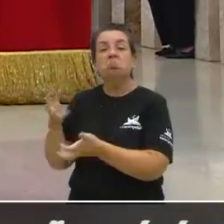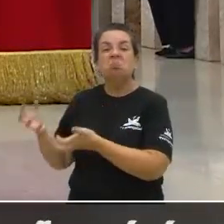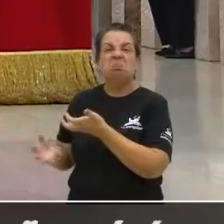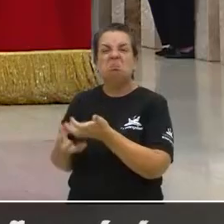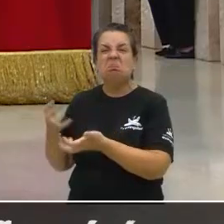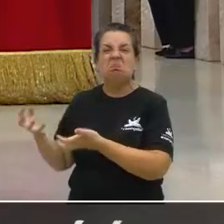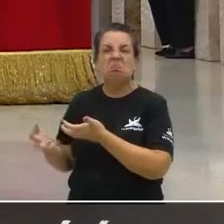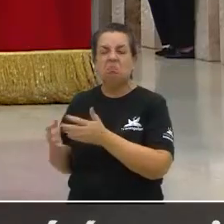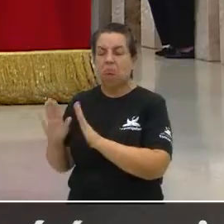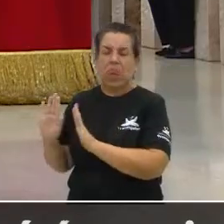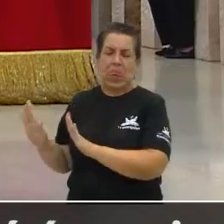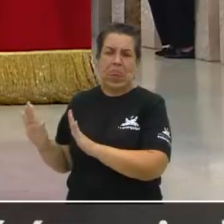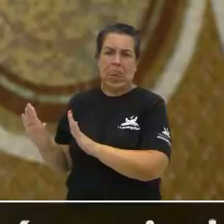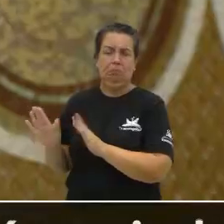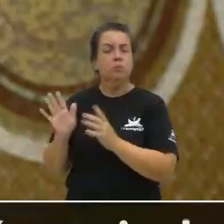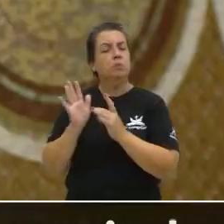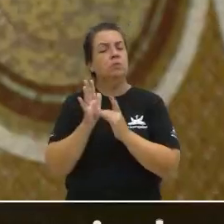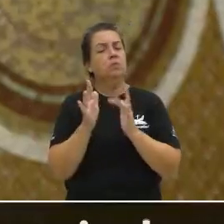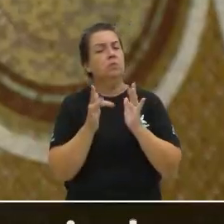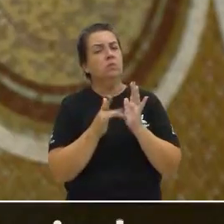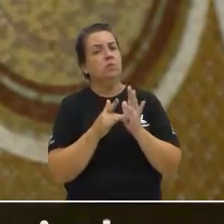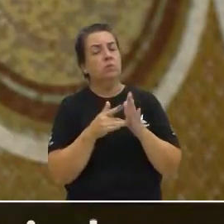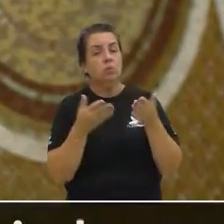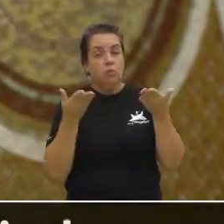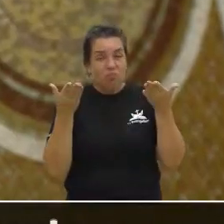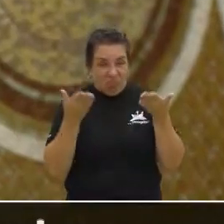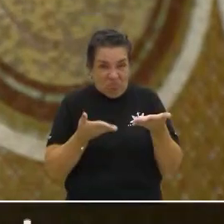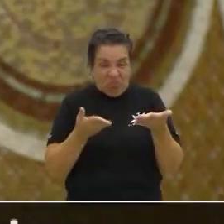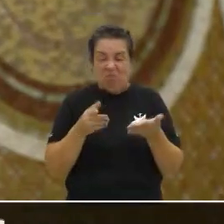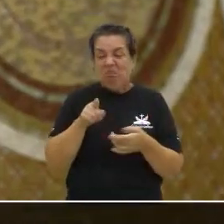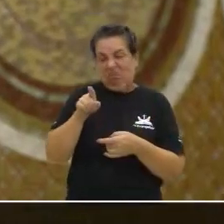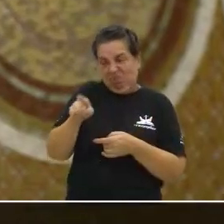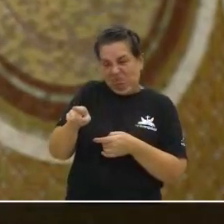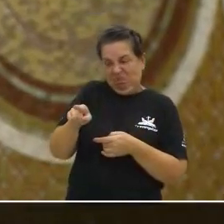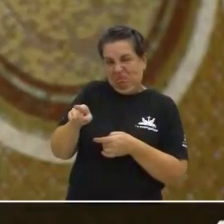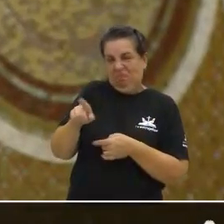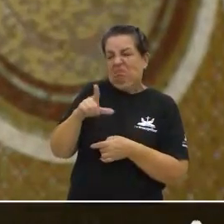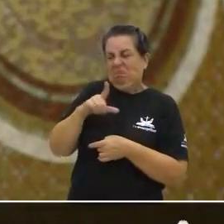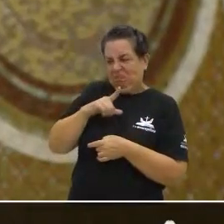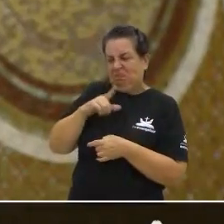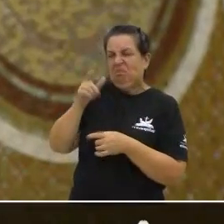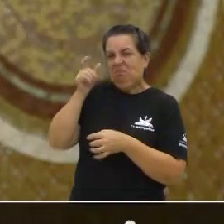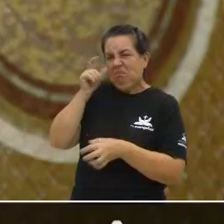demônios. Então Jesus hoje é chamado de endemoniado.